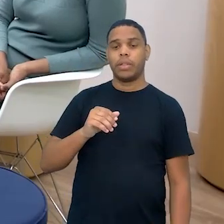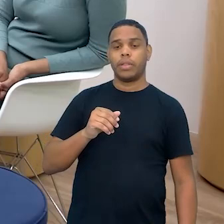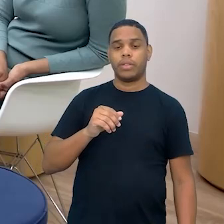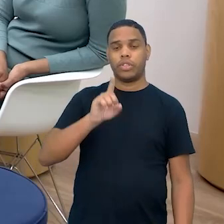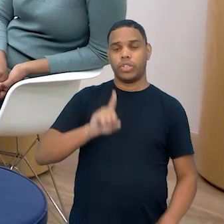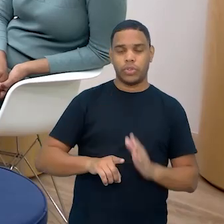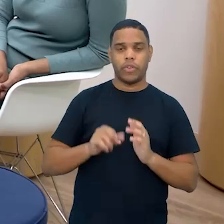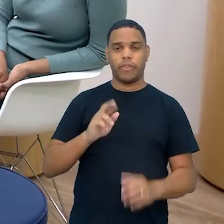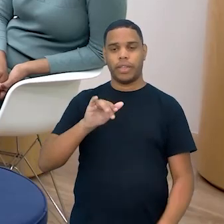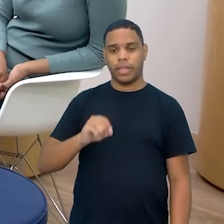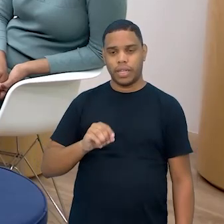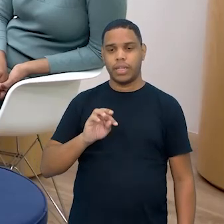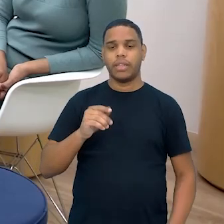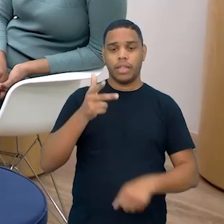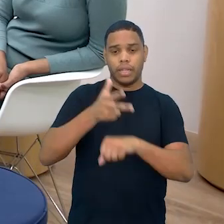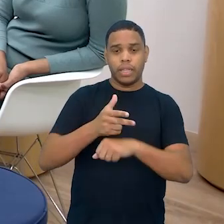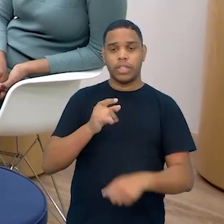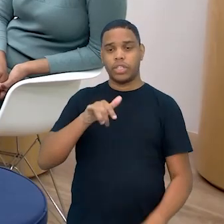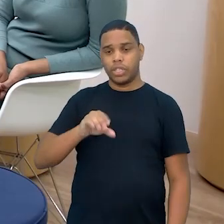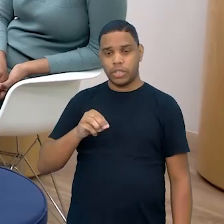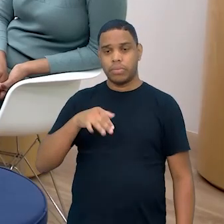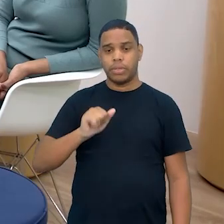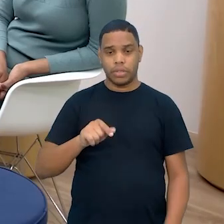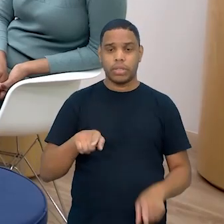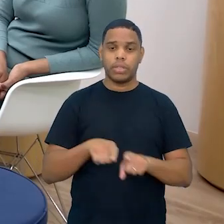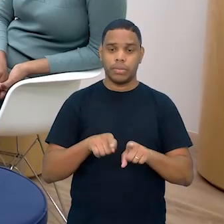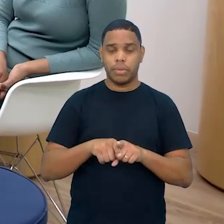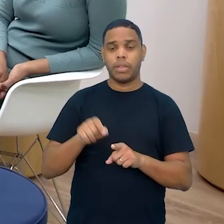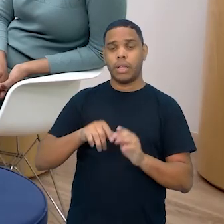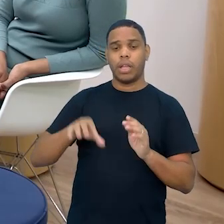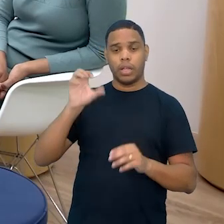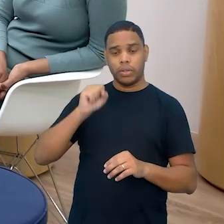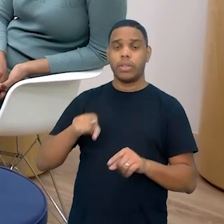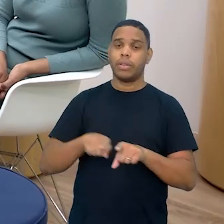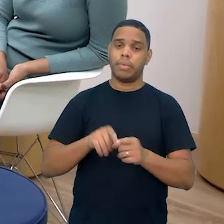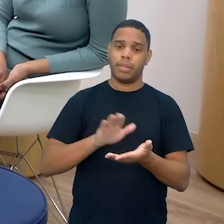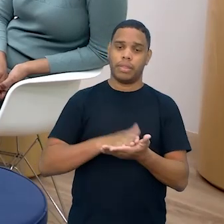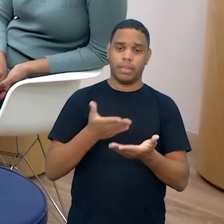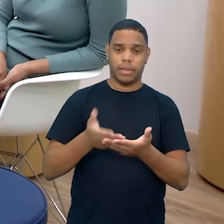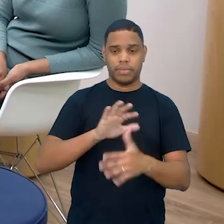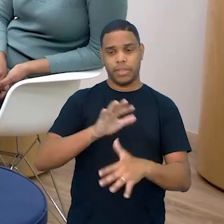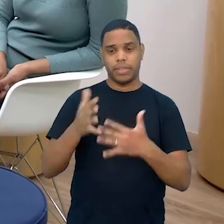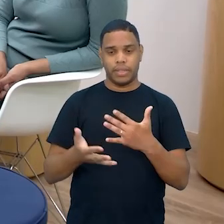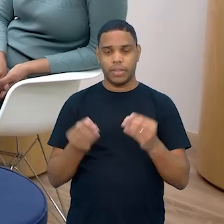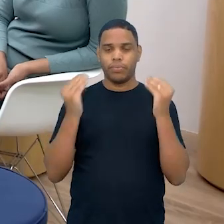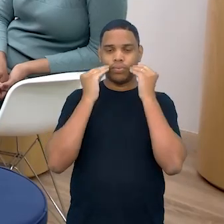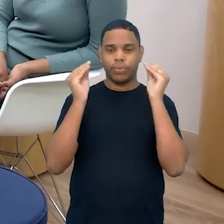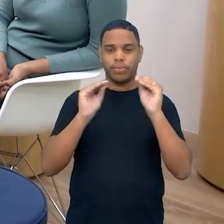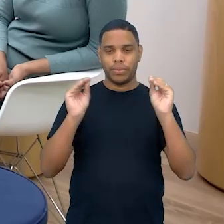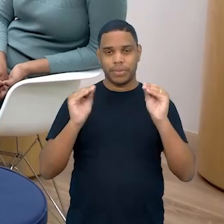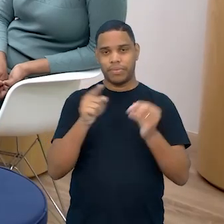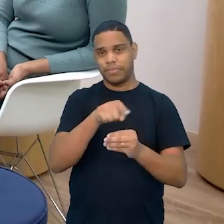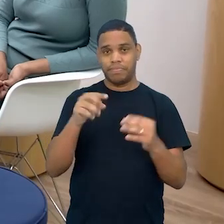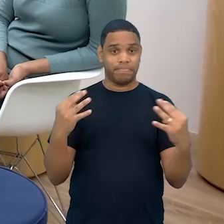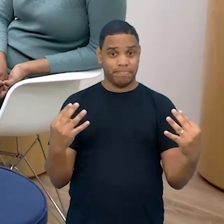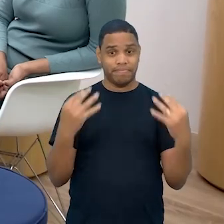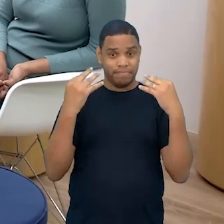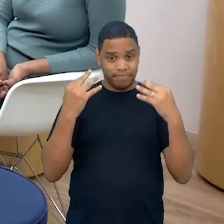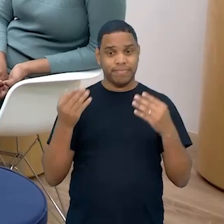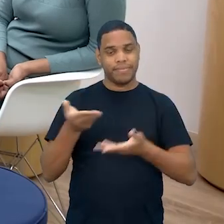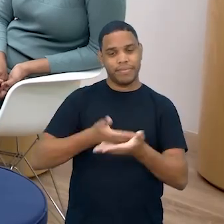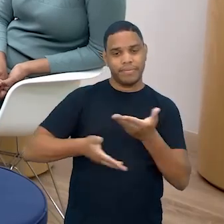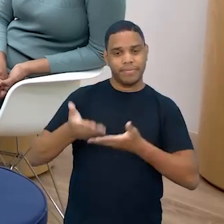o diretor Fernando, câmera Dino, mídias Miguel, o áudio Marcos e os intérpretes de Libra. Um beijo para você que está aí fazendo